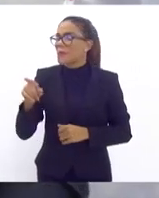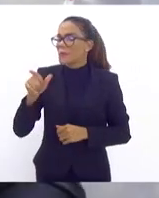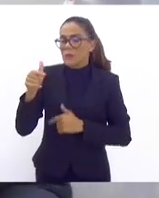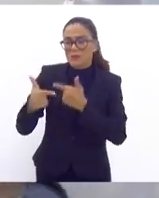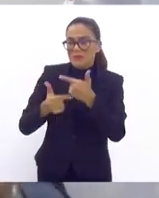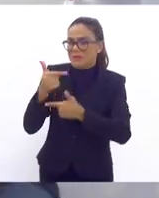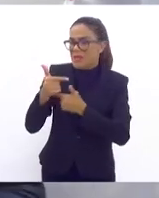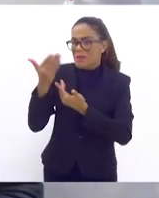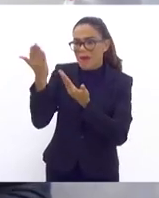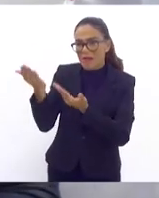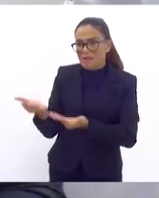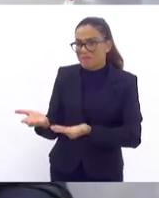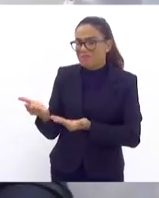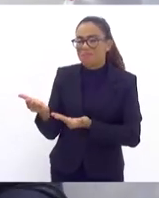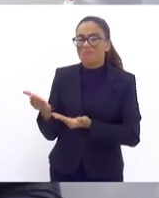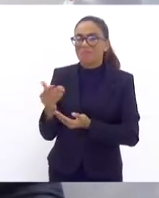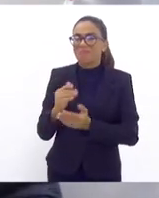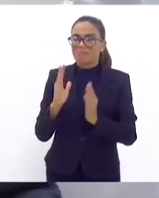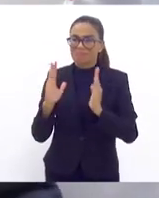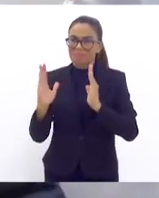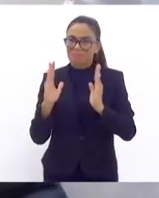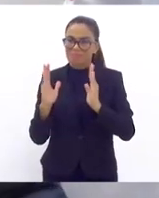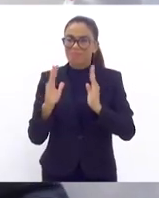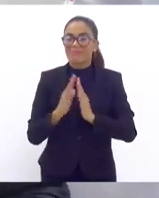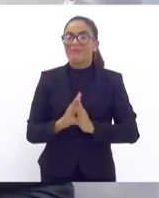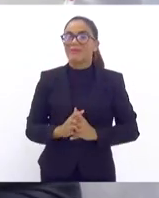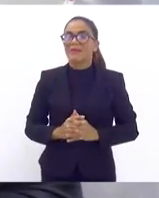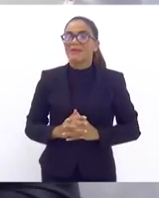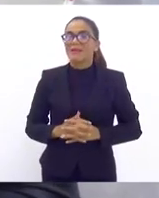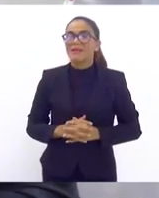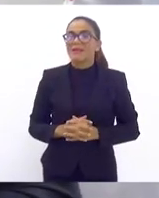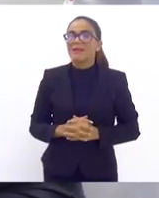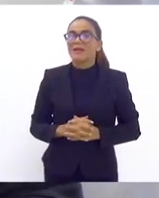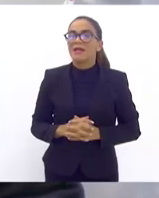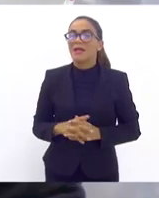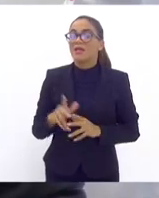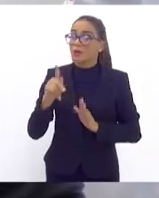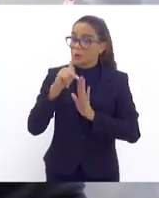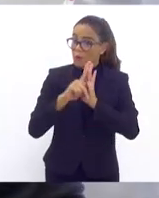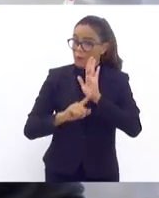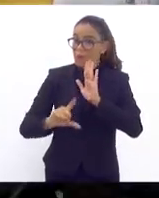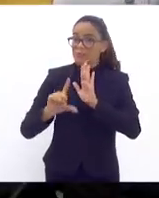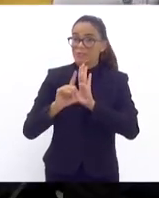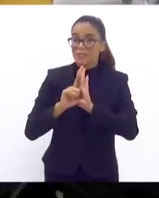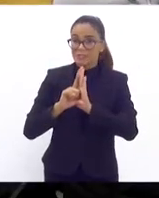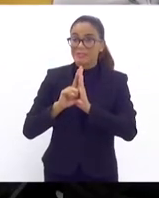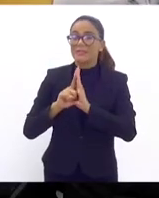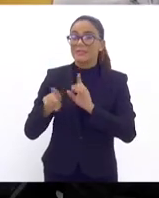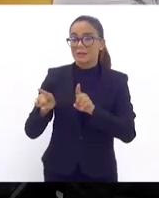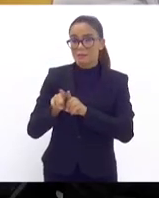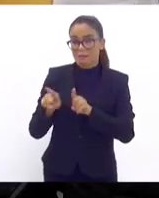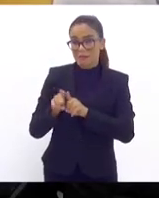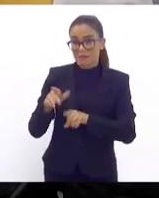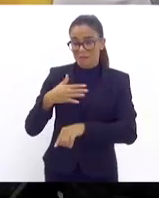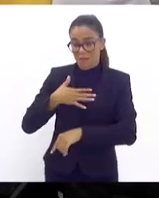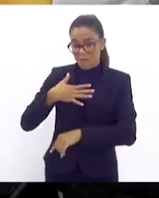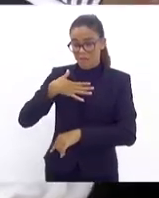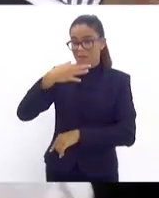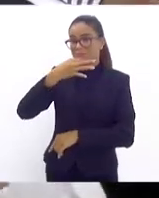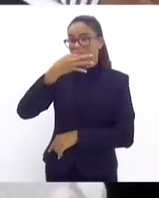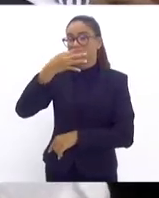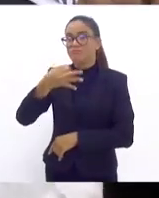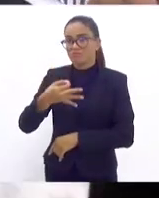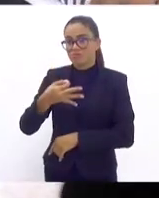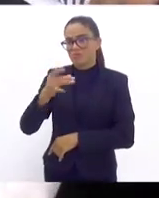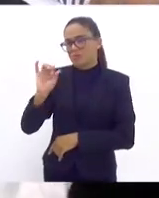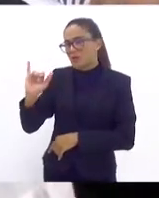Excelência ao longo da legislatura passada nessa matéria. Dar uma parte, e o projeto de lei também, que deputado da minha propositura, né, só para